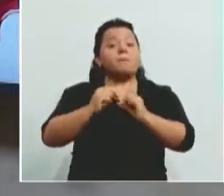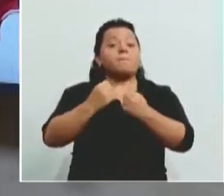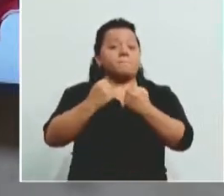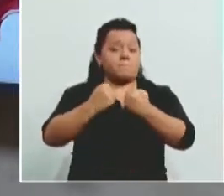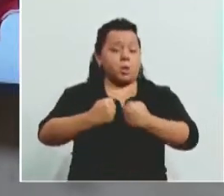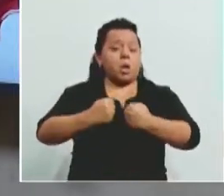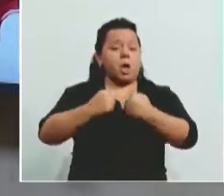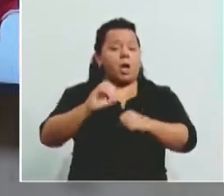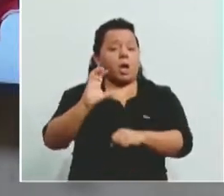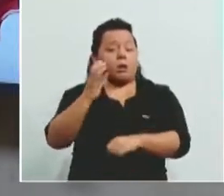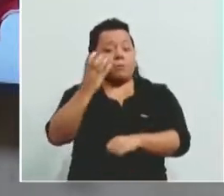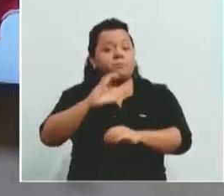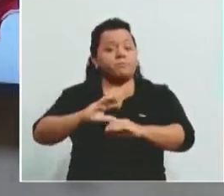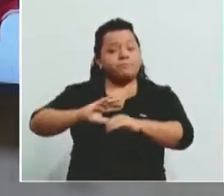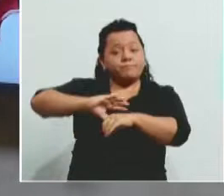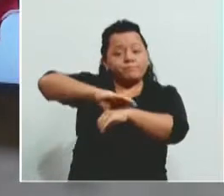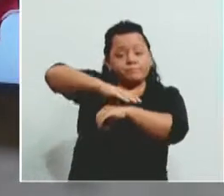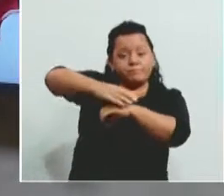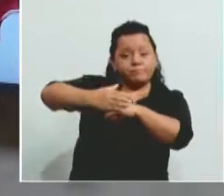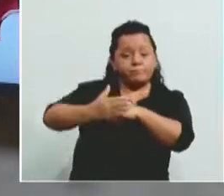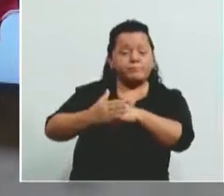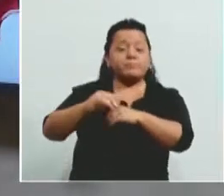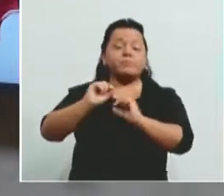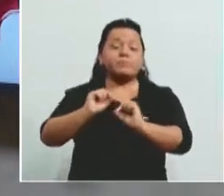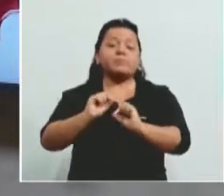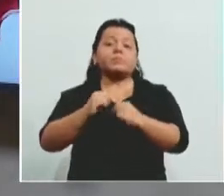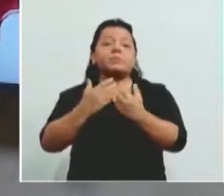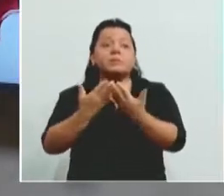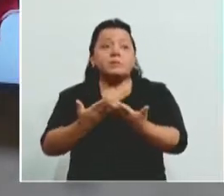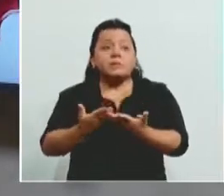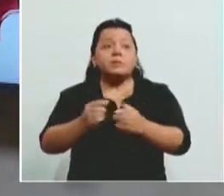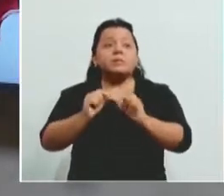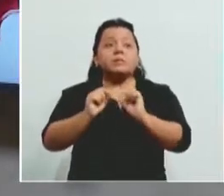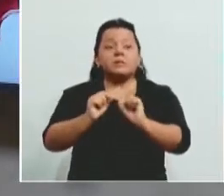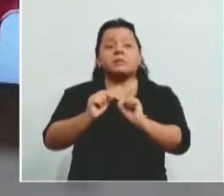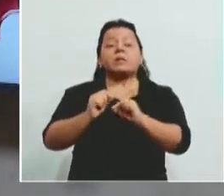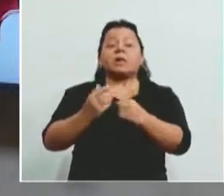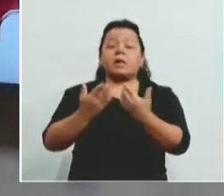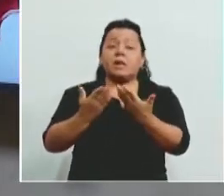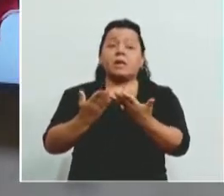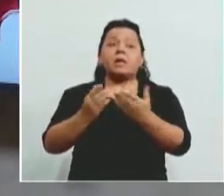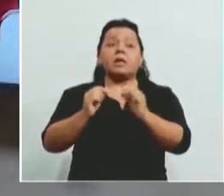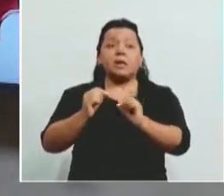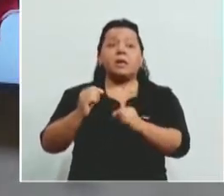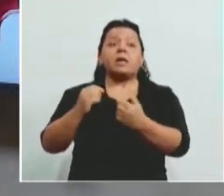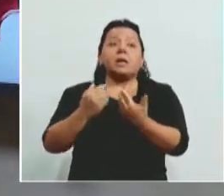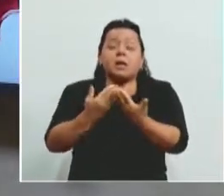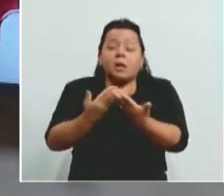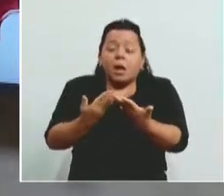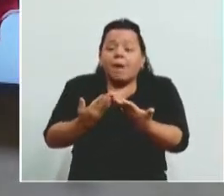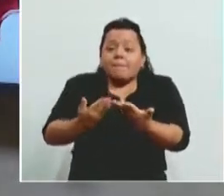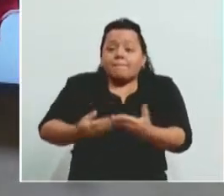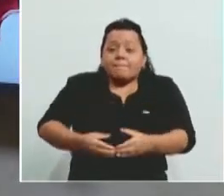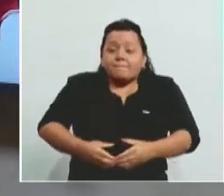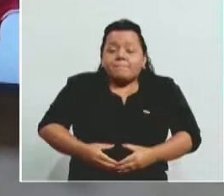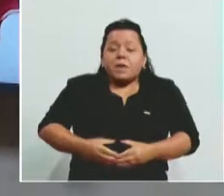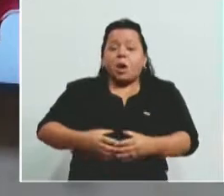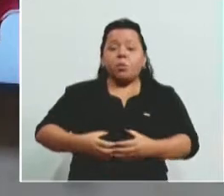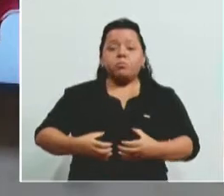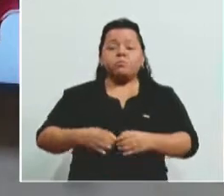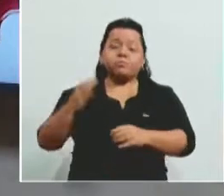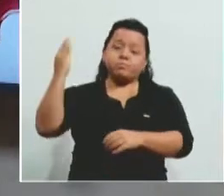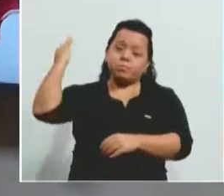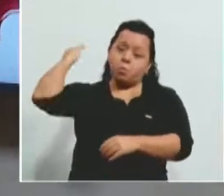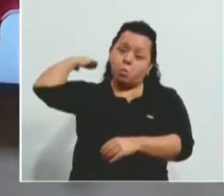da região pélvica. Tem endometriose pulmonar, tem endometriose na bexiga, no intestino.